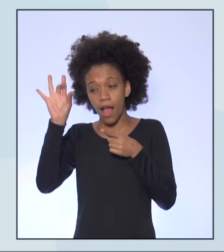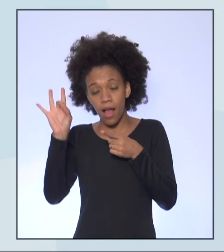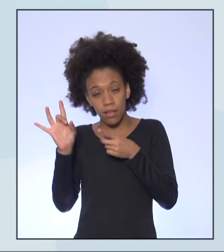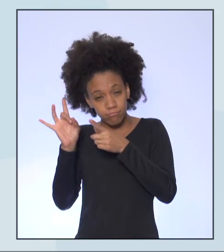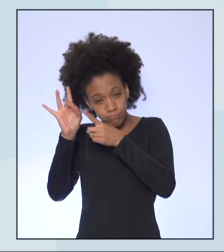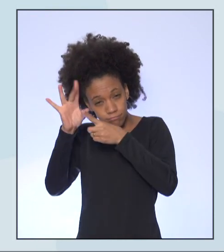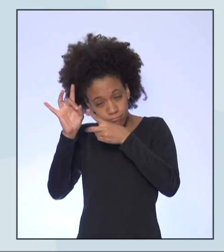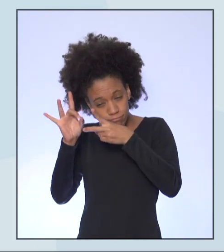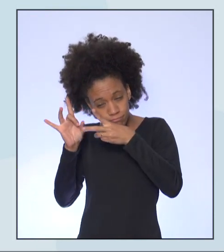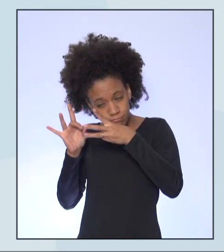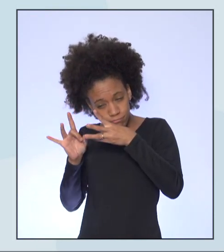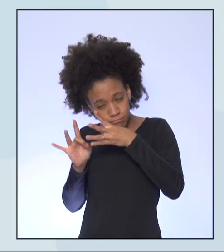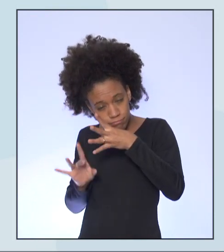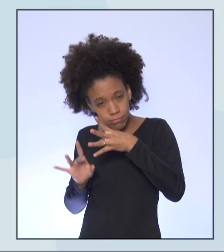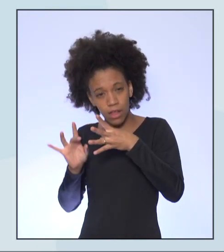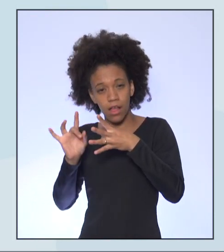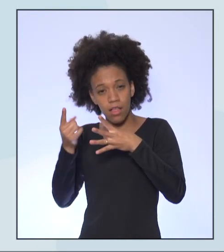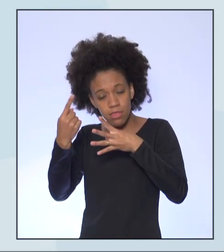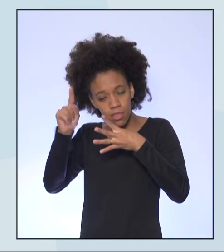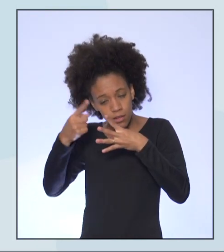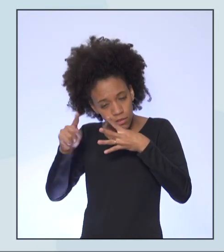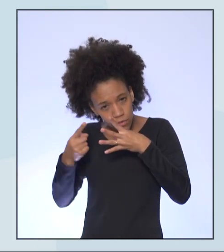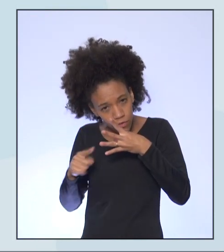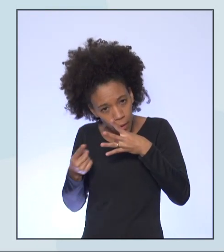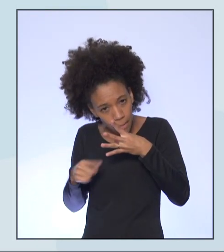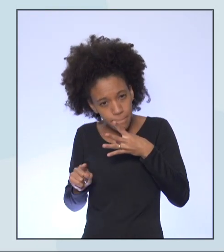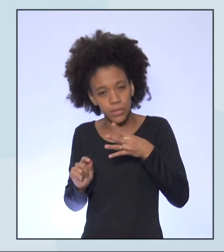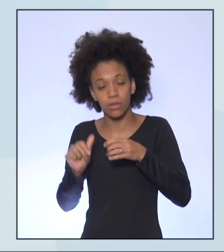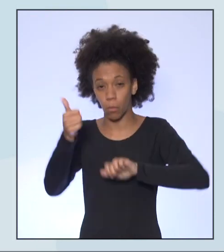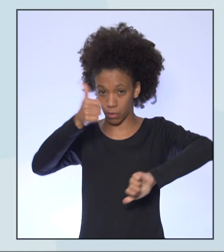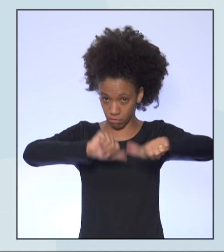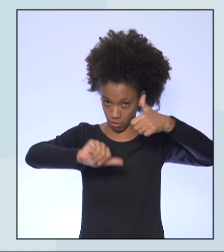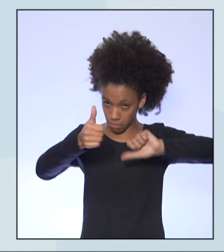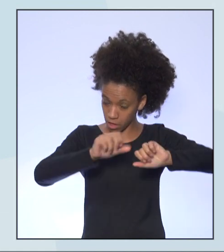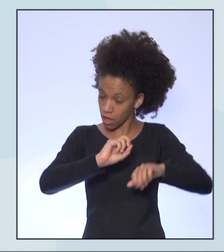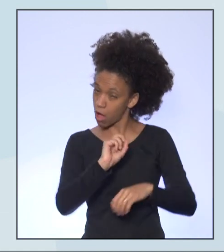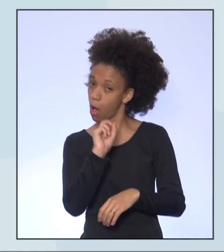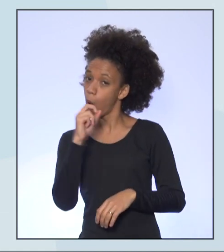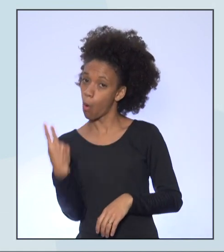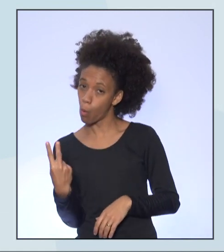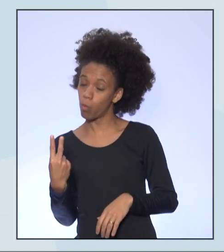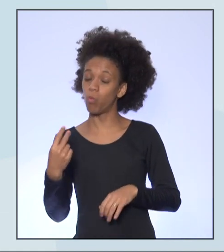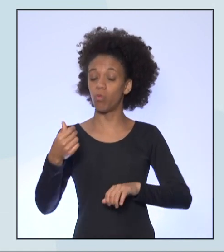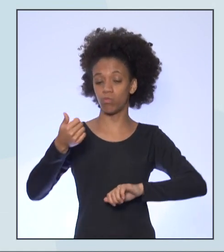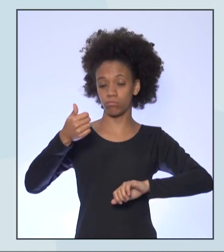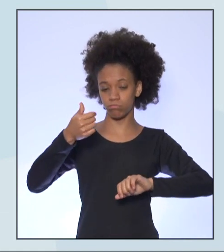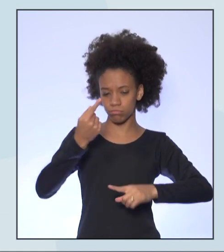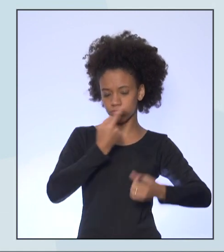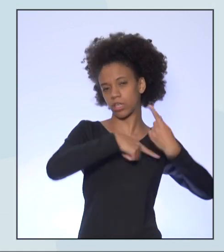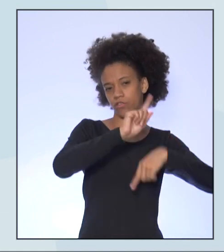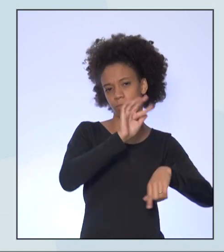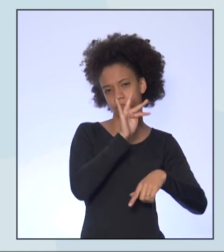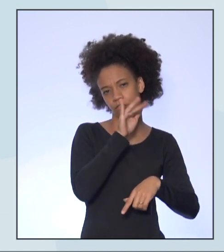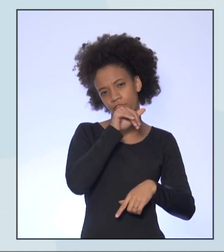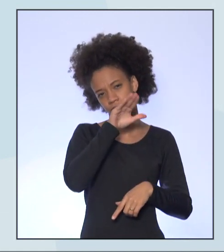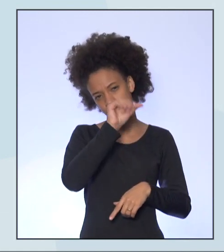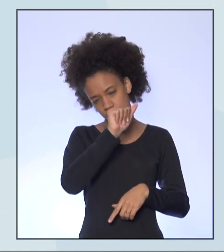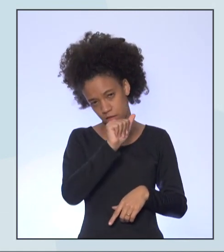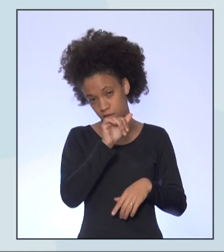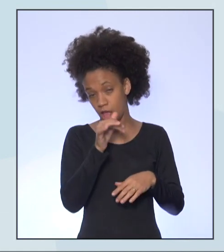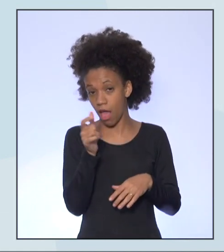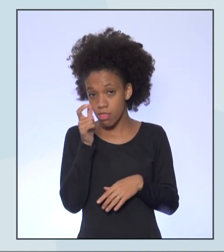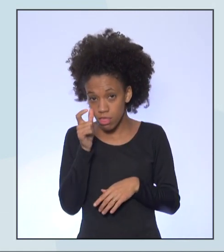dessas interações, dessas transformações, como transformação química ou transformação física. Lembra que é interessante fazer isso